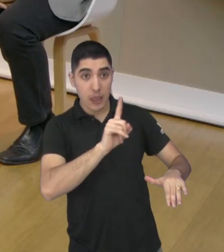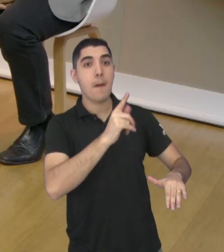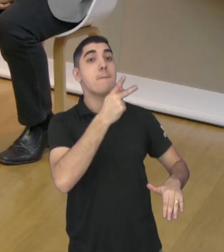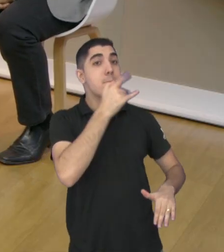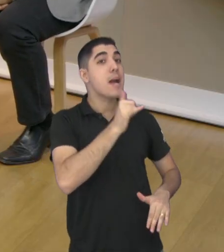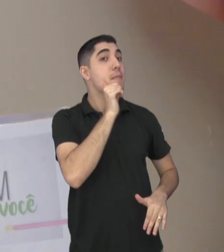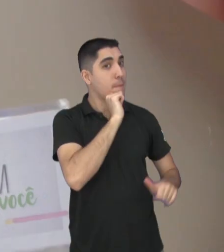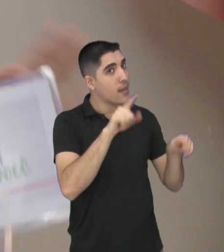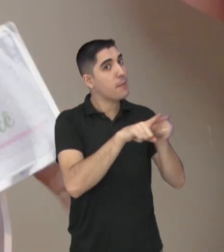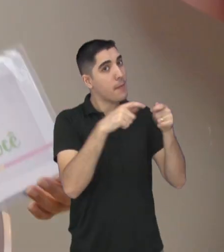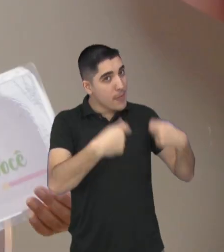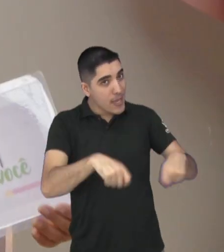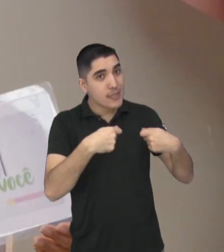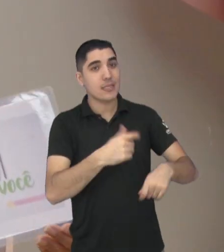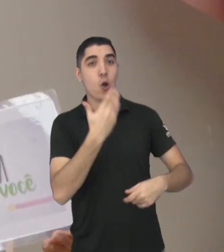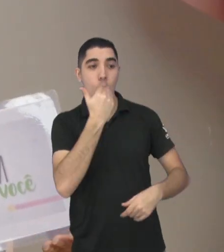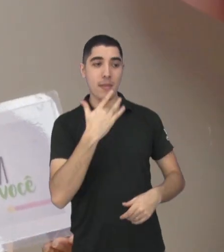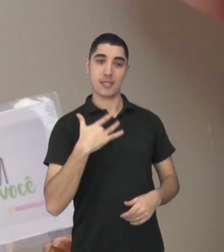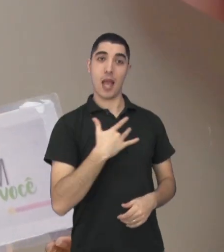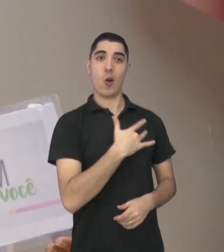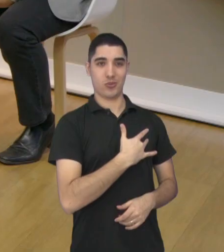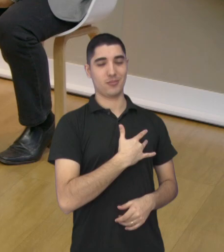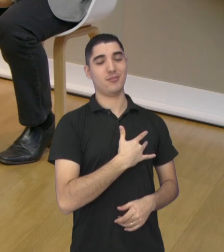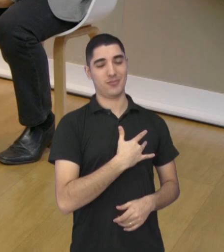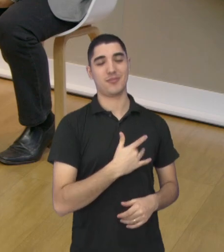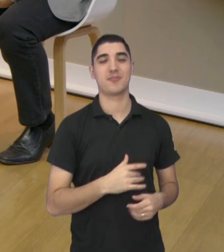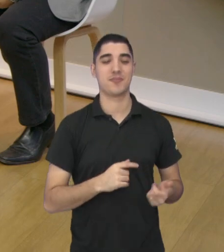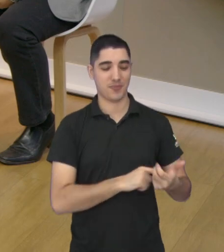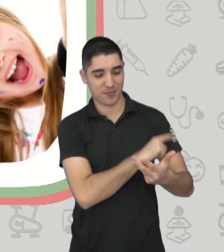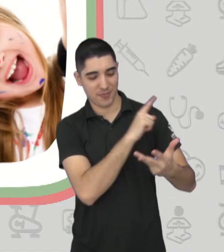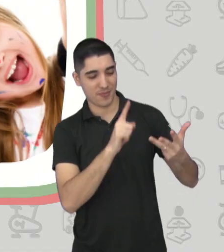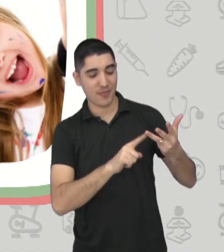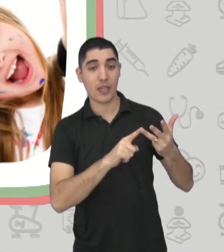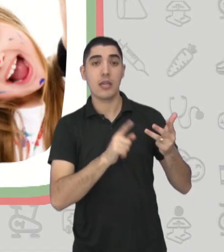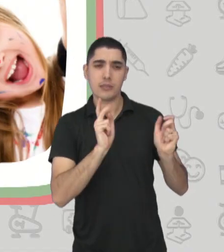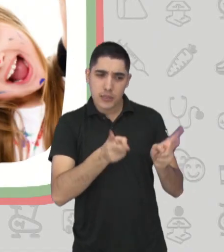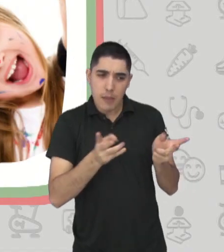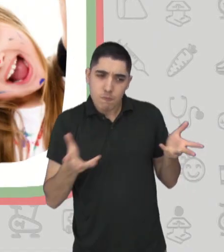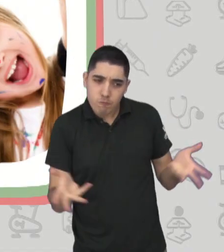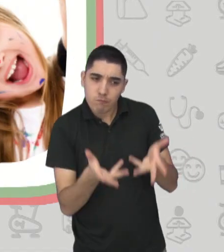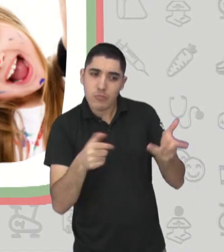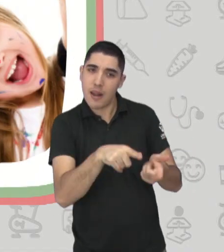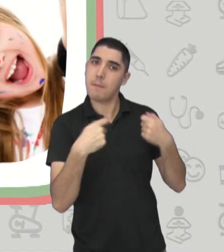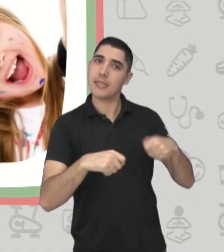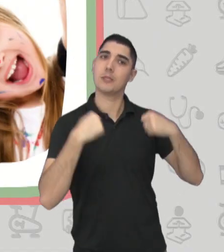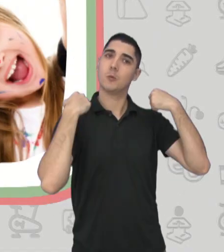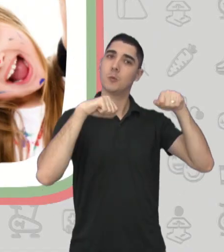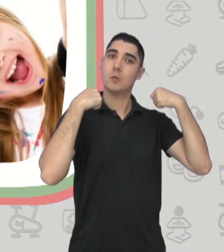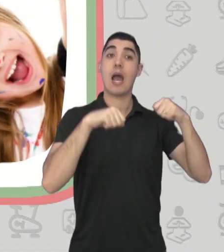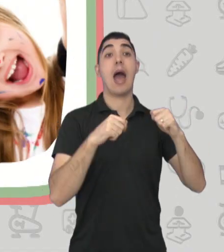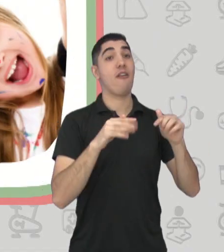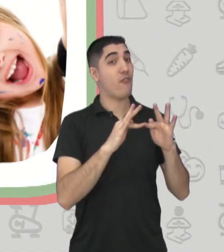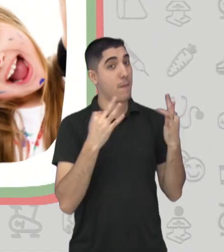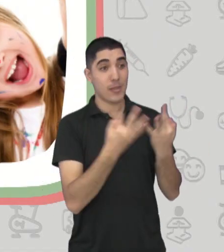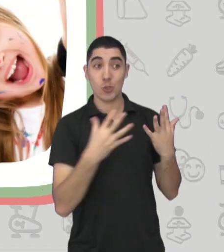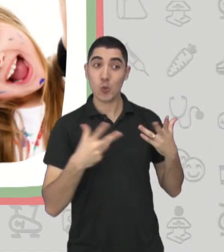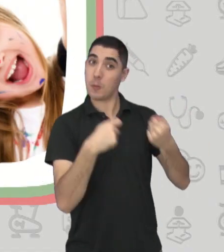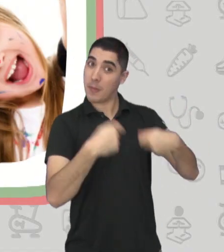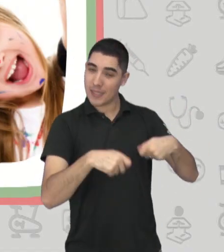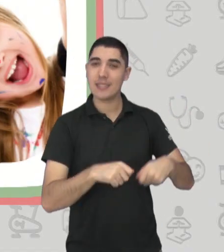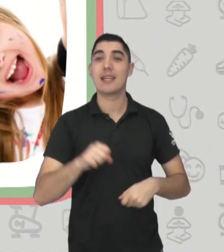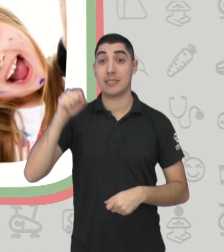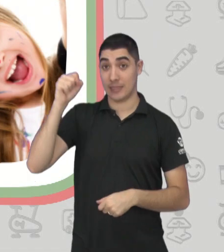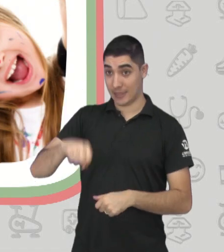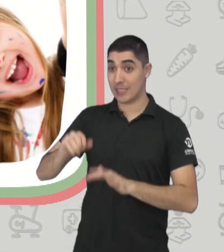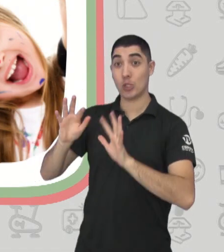Papai e mamãe também, por favor, mantenha a alimentação saudável. Estimule a prática de atividade física. Aqui também vale para a família inteira. Vale para a